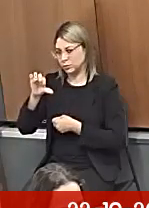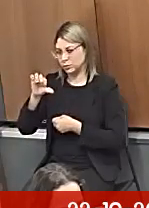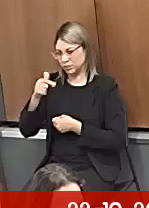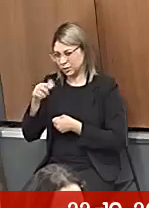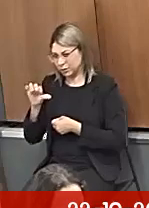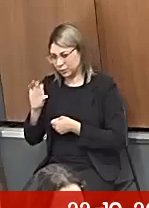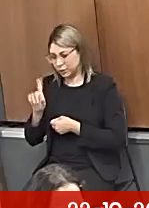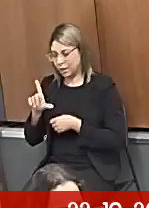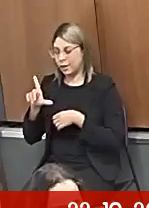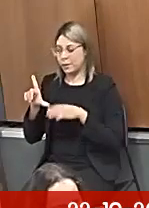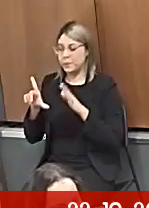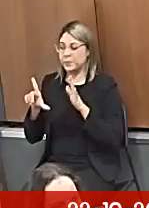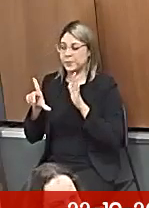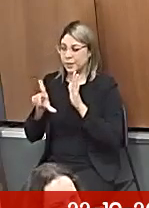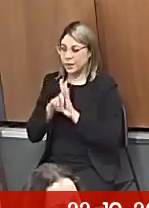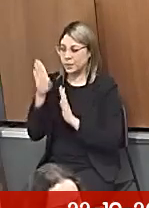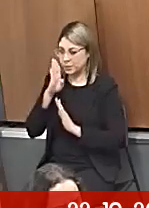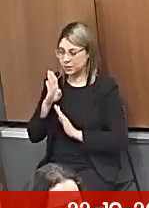79, né, da Lei Brasileira de Inclusão,